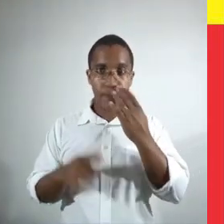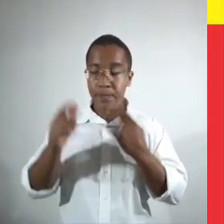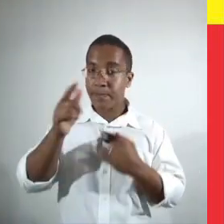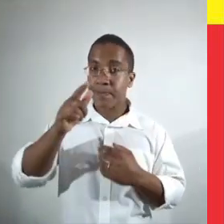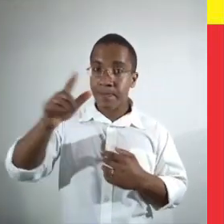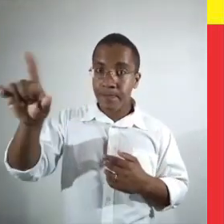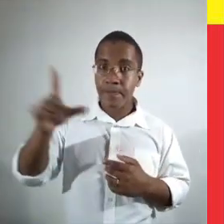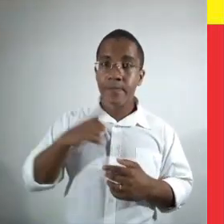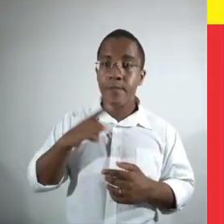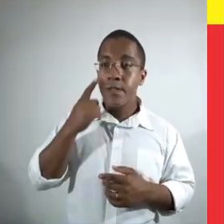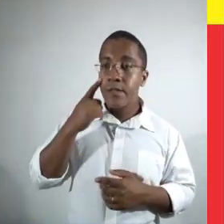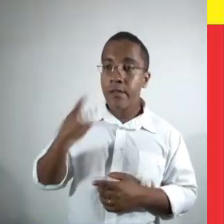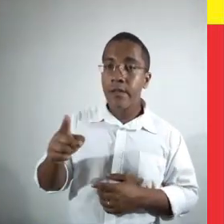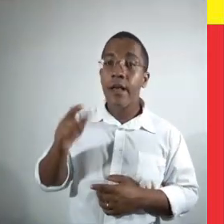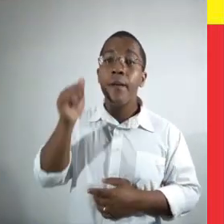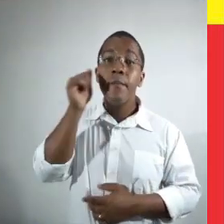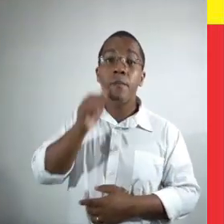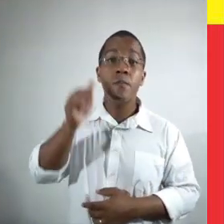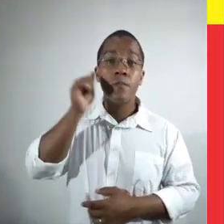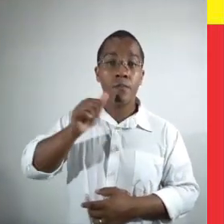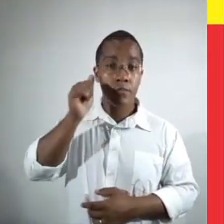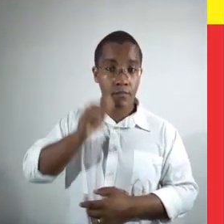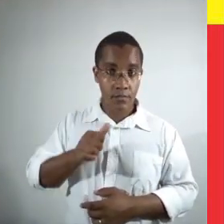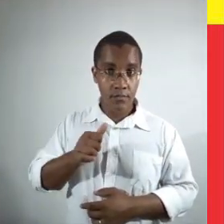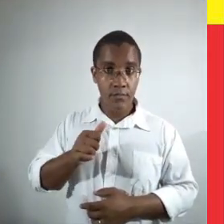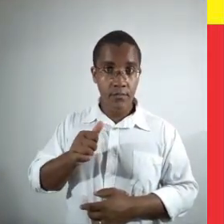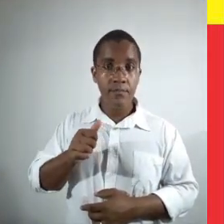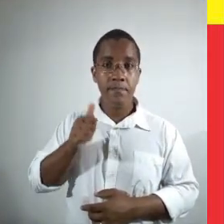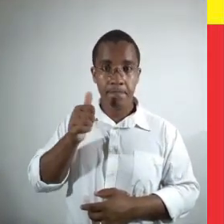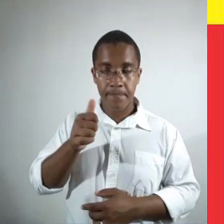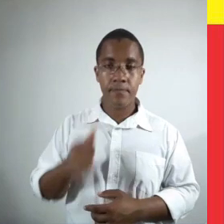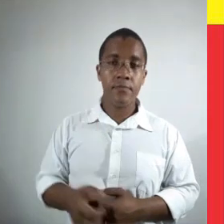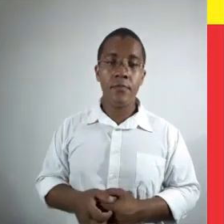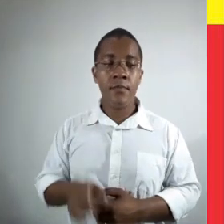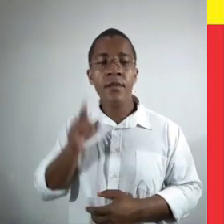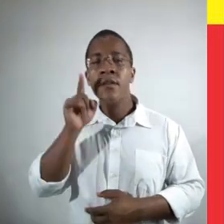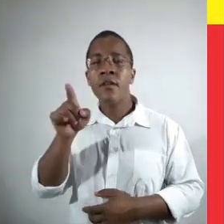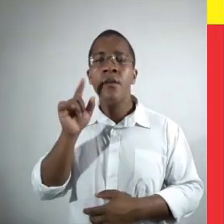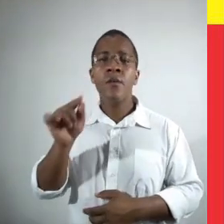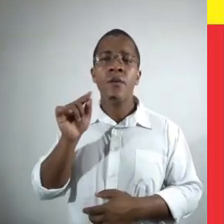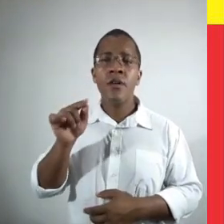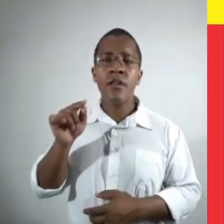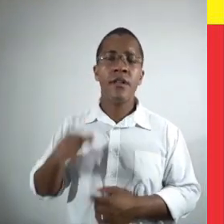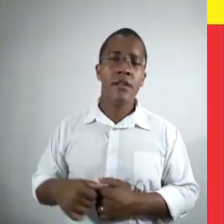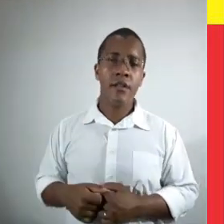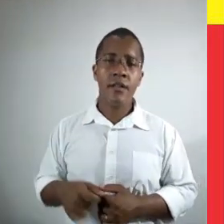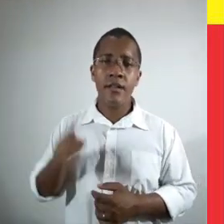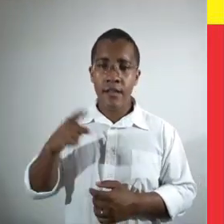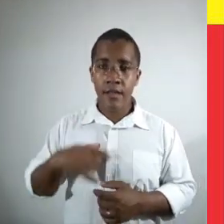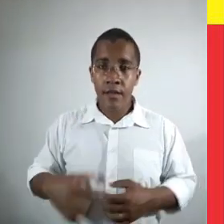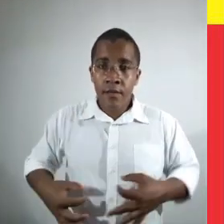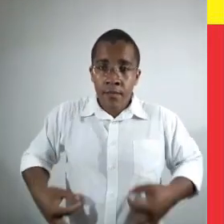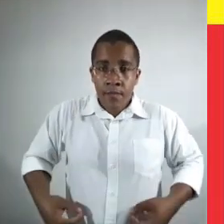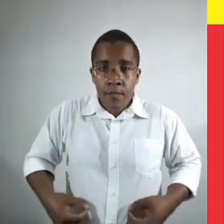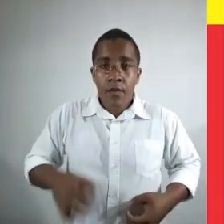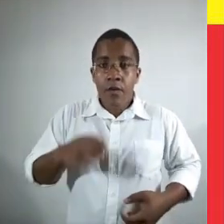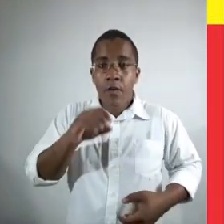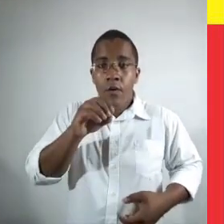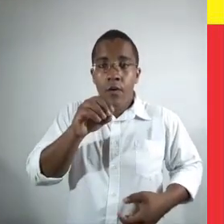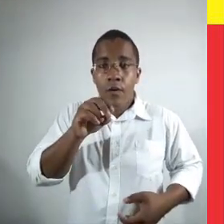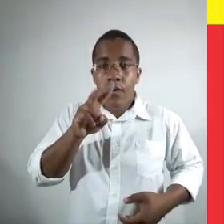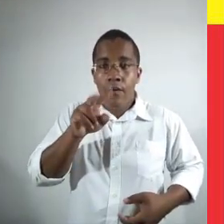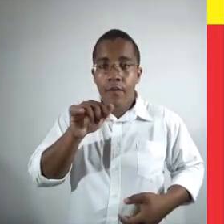o aparelho reprodutor feminino. No aparelho reprodutor feminino, nós temos aí, né, os